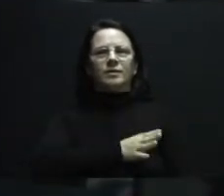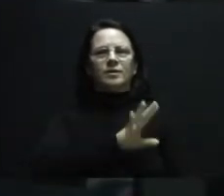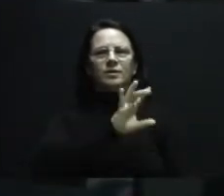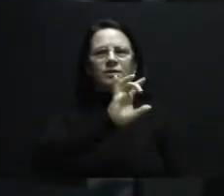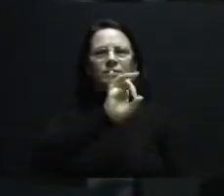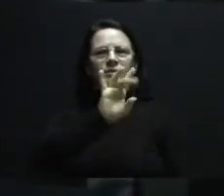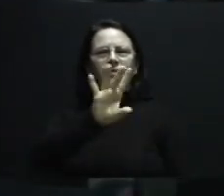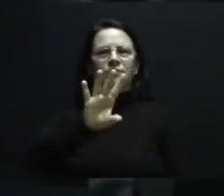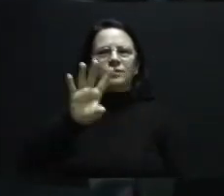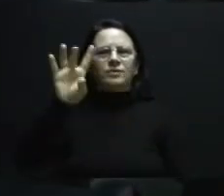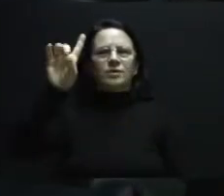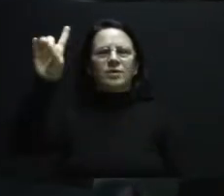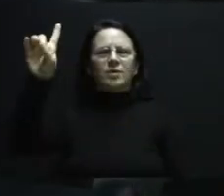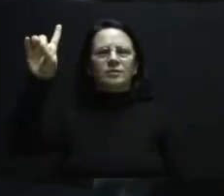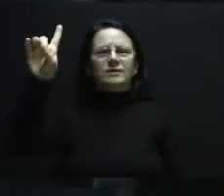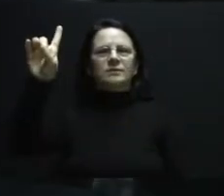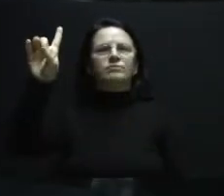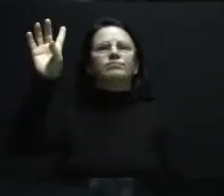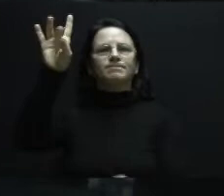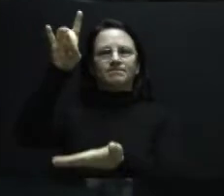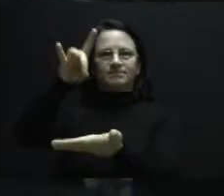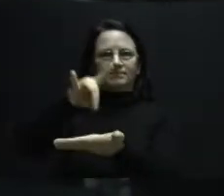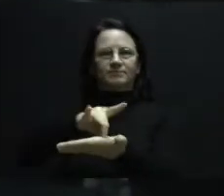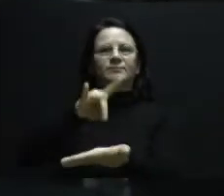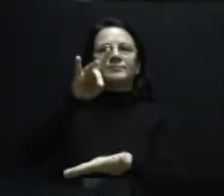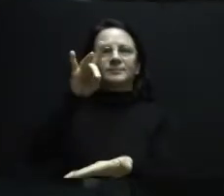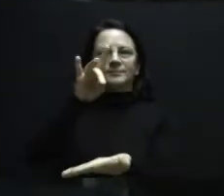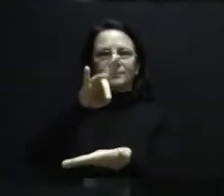não é ilusão.